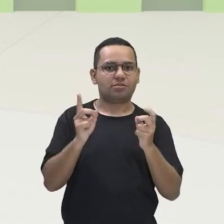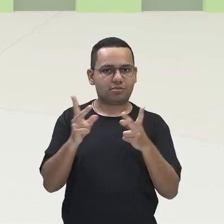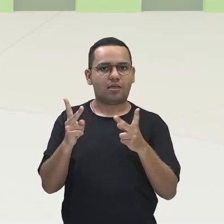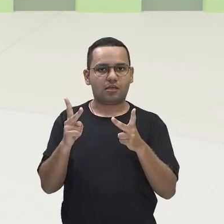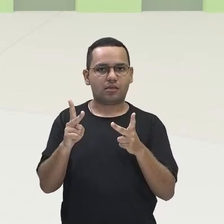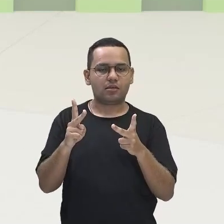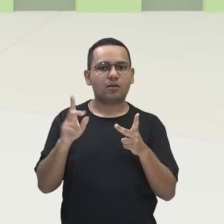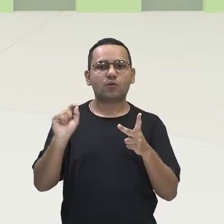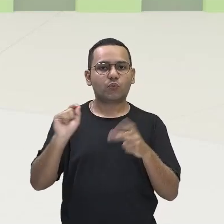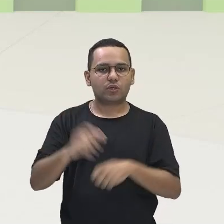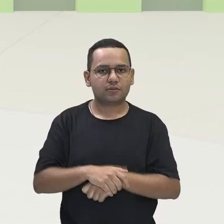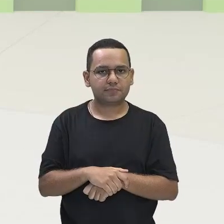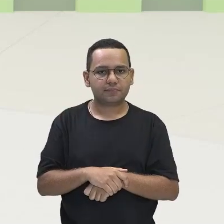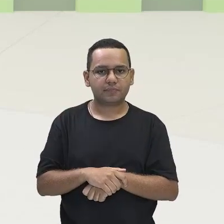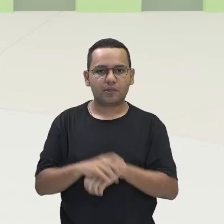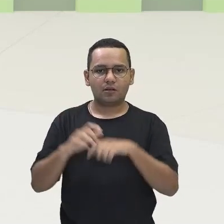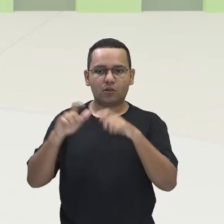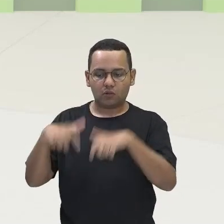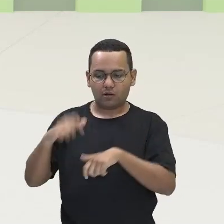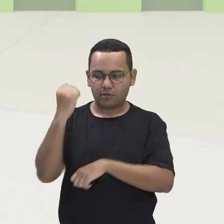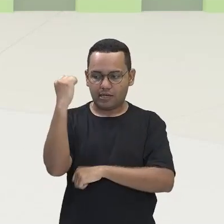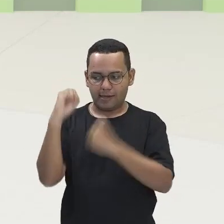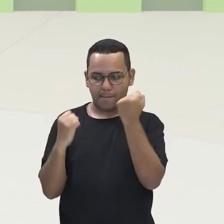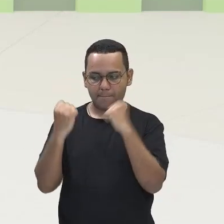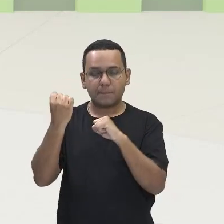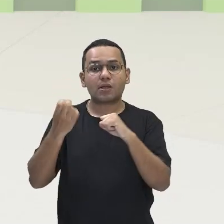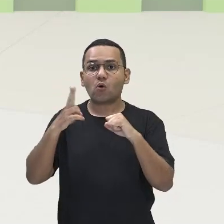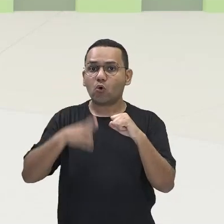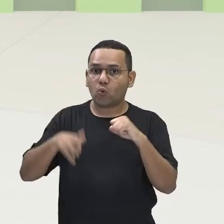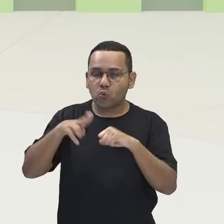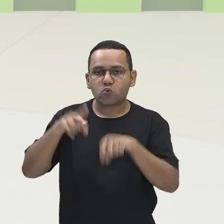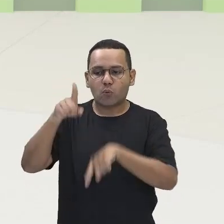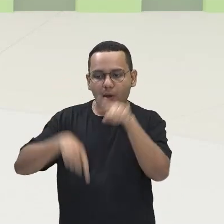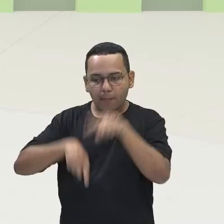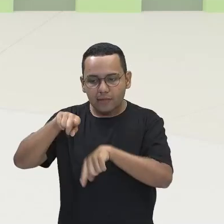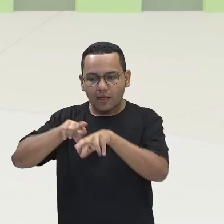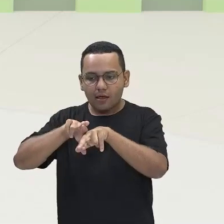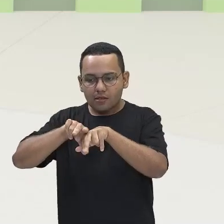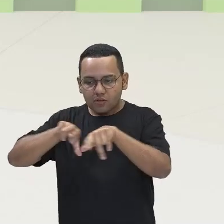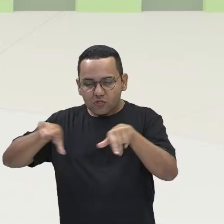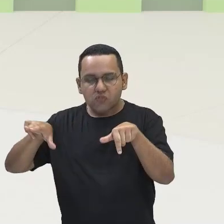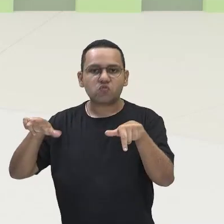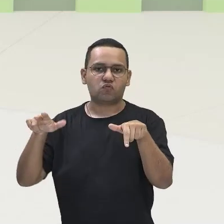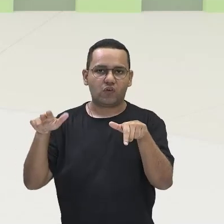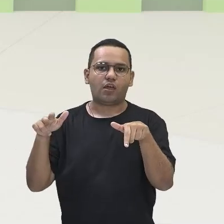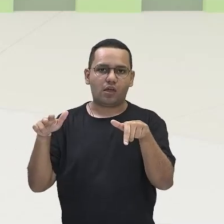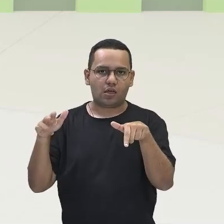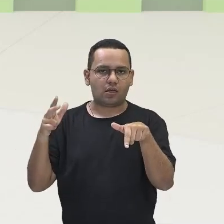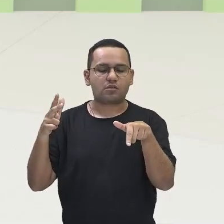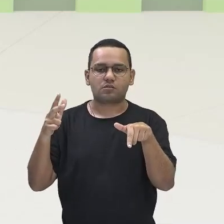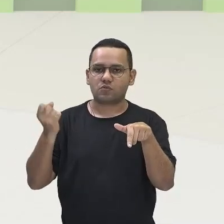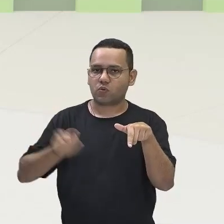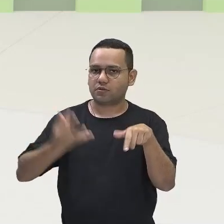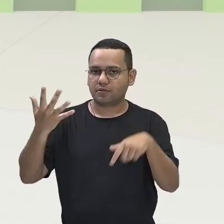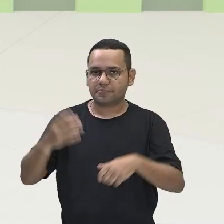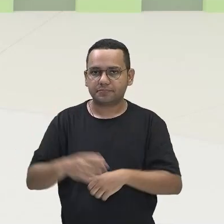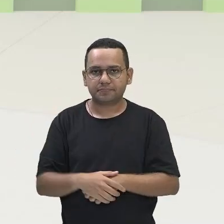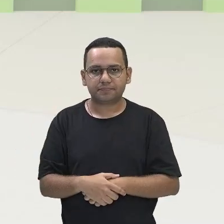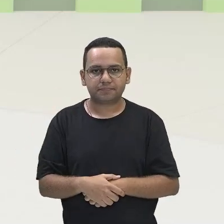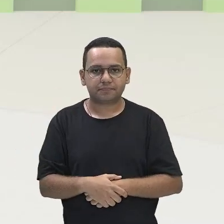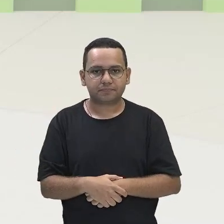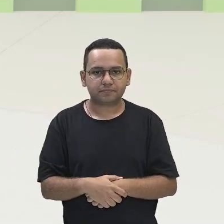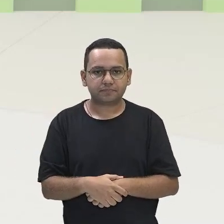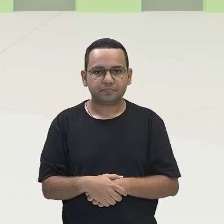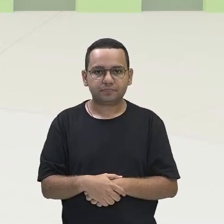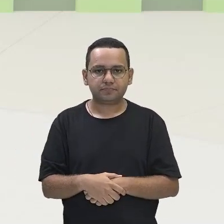começam a usar esses recursos naturais ali em grandes empreendimentos industriais, por exemplo. E aí começa